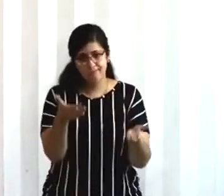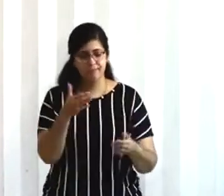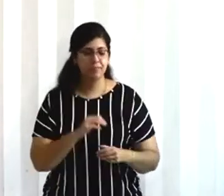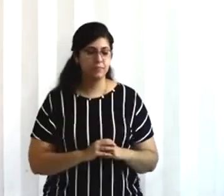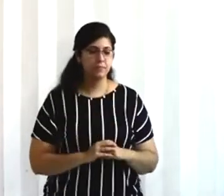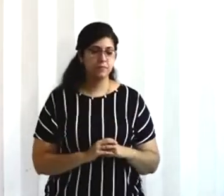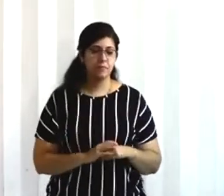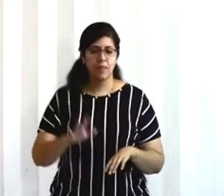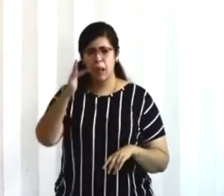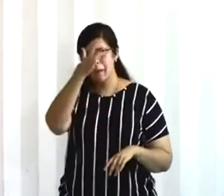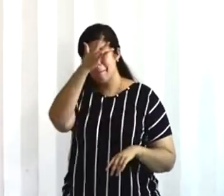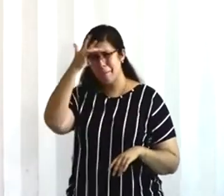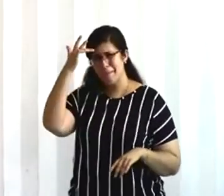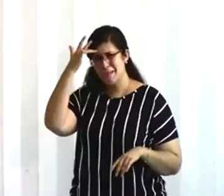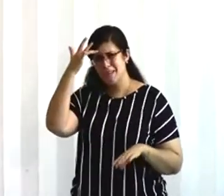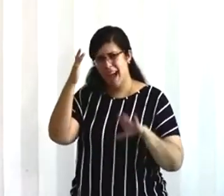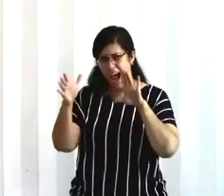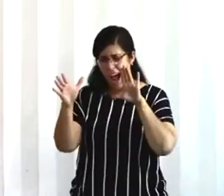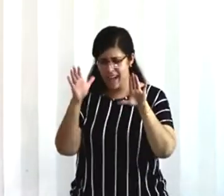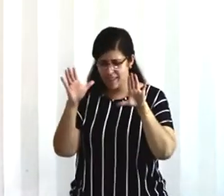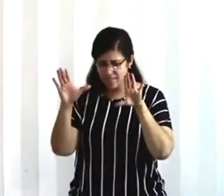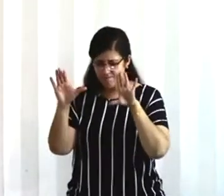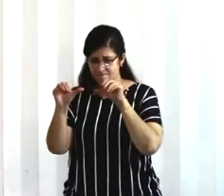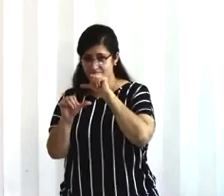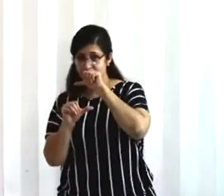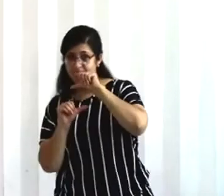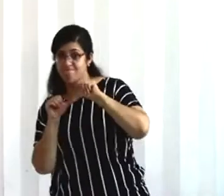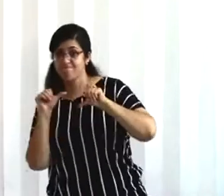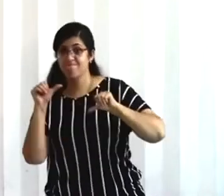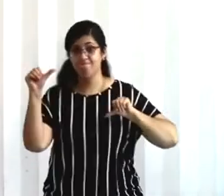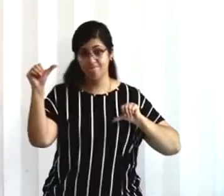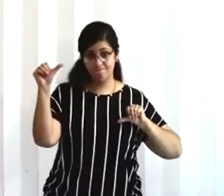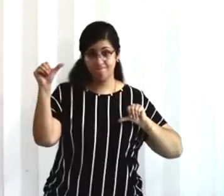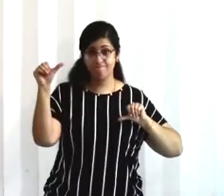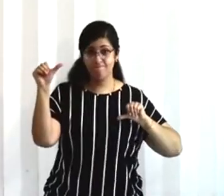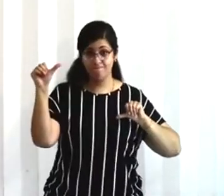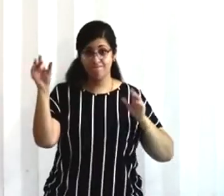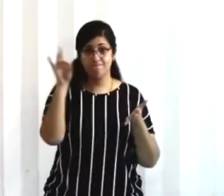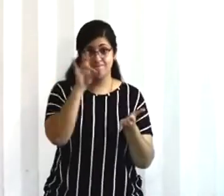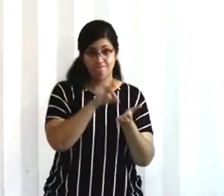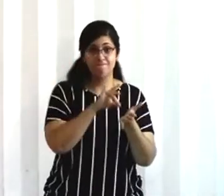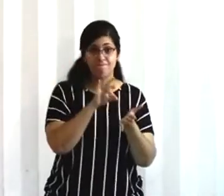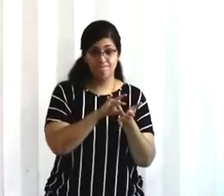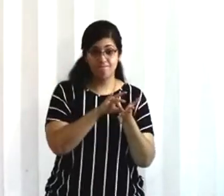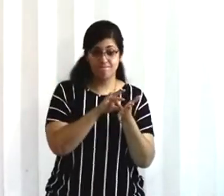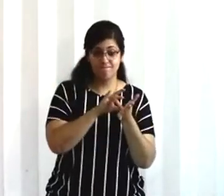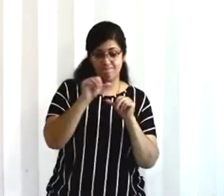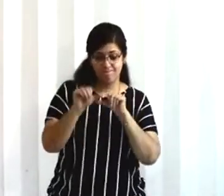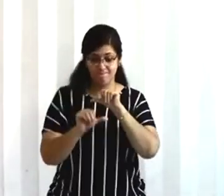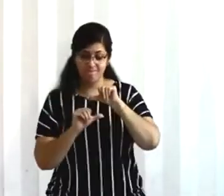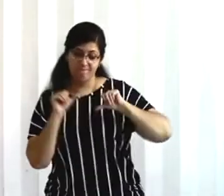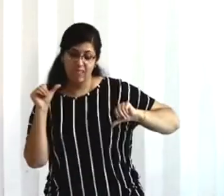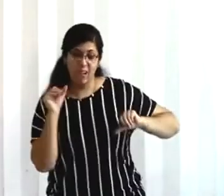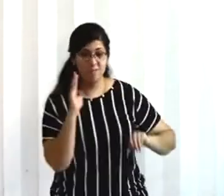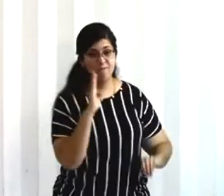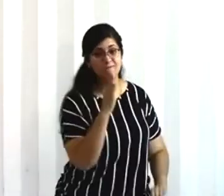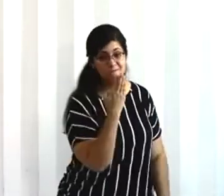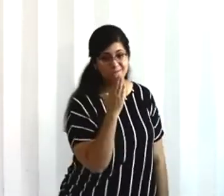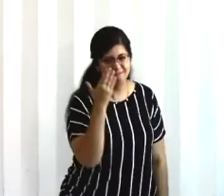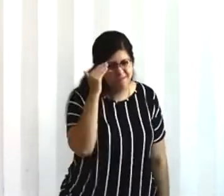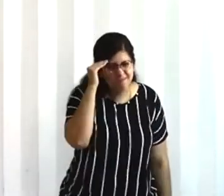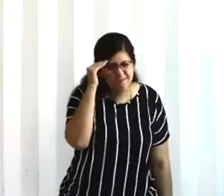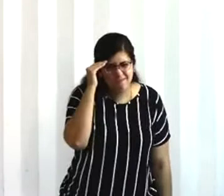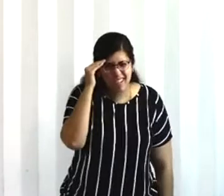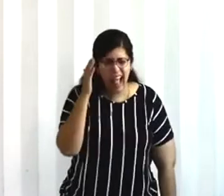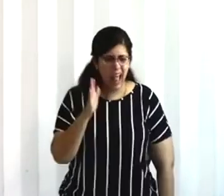colocar outras coisas no lugar do verdadeiro significado do Natal. O Natal é muito mais do que